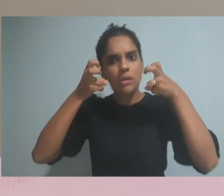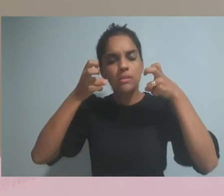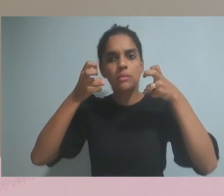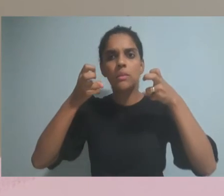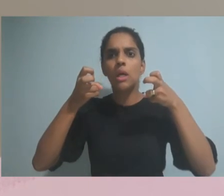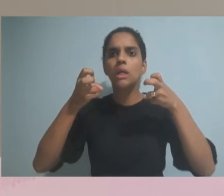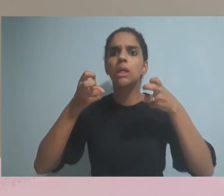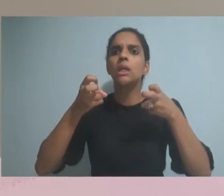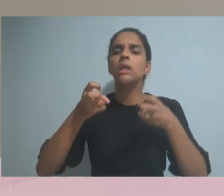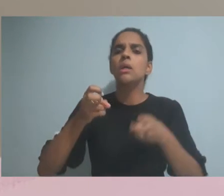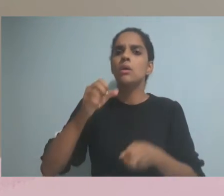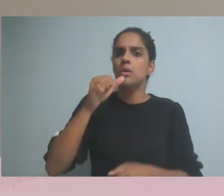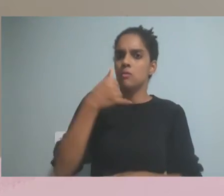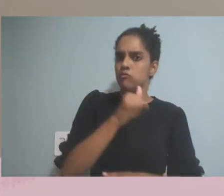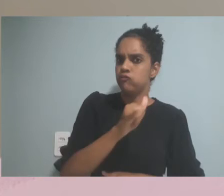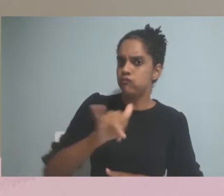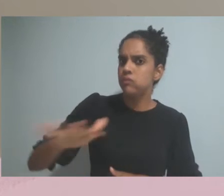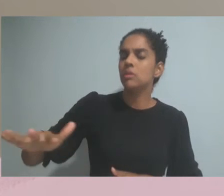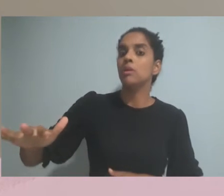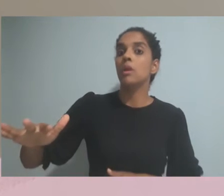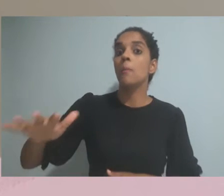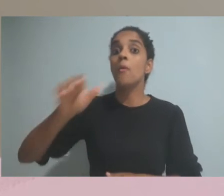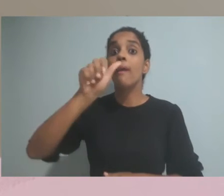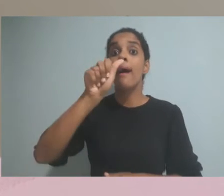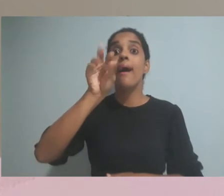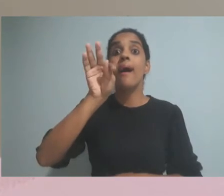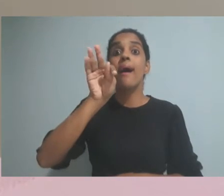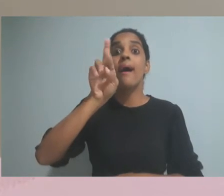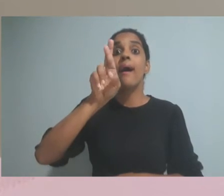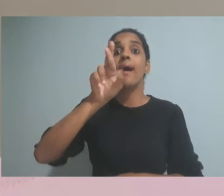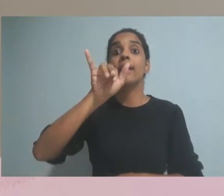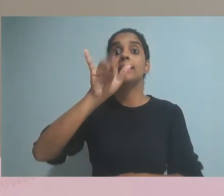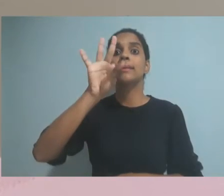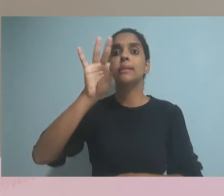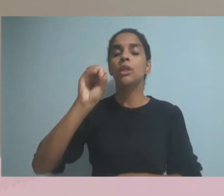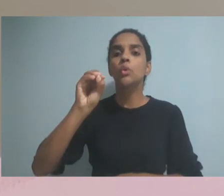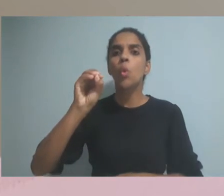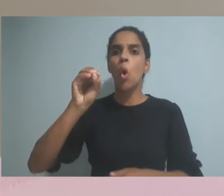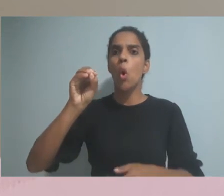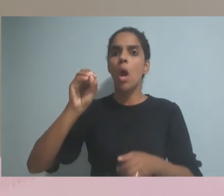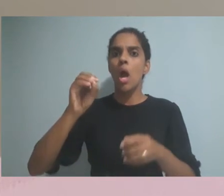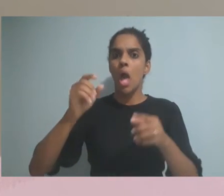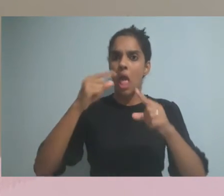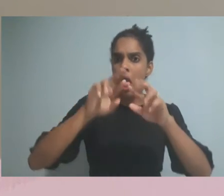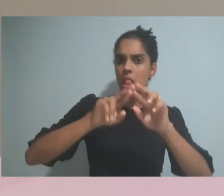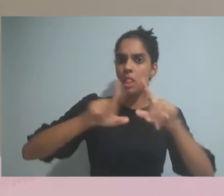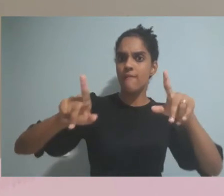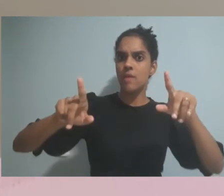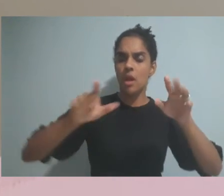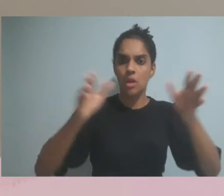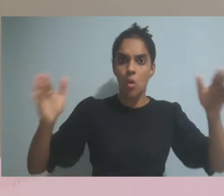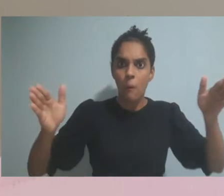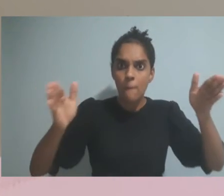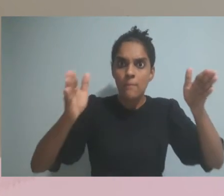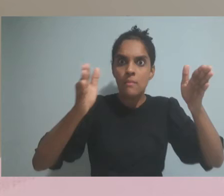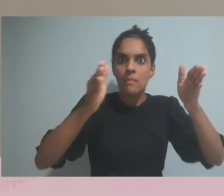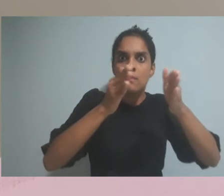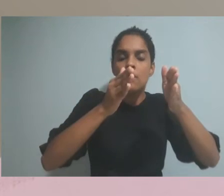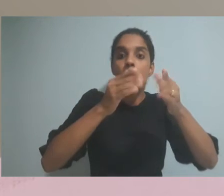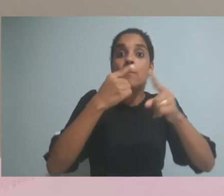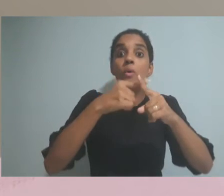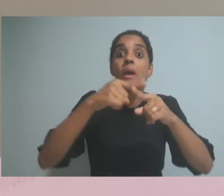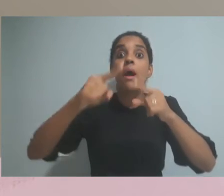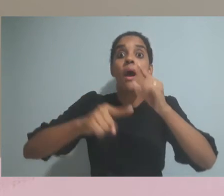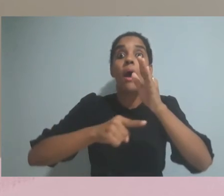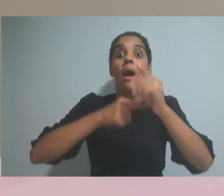destacar que na eletrização por atrito são os elétrons que se transferem de um corpo a outro. A